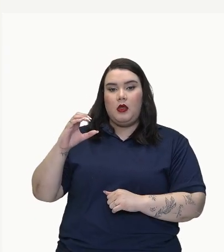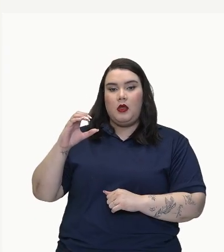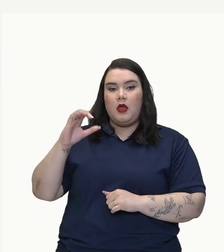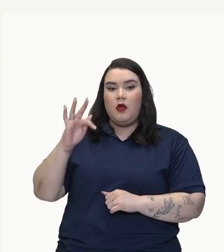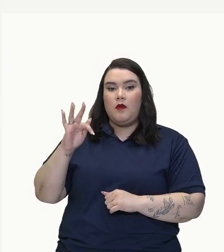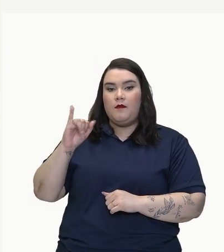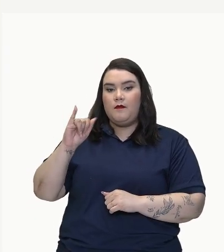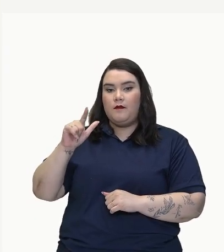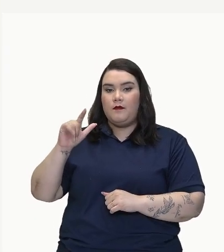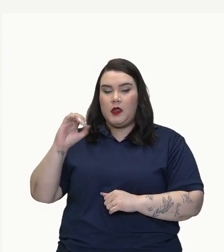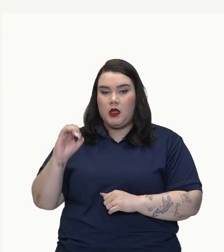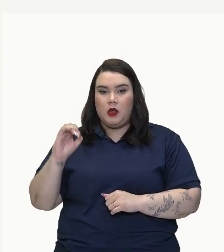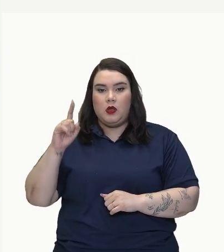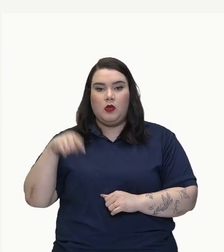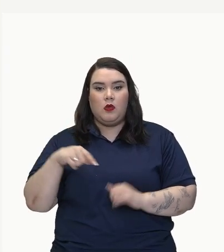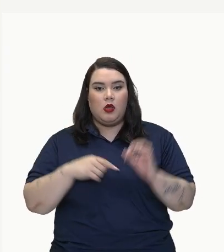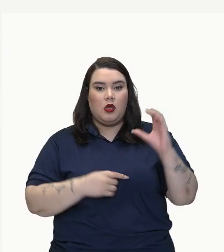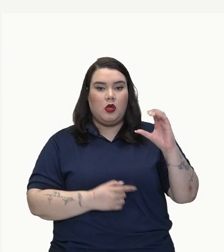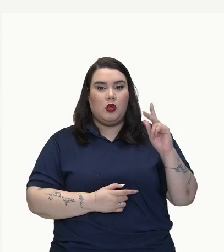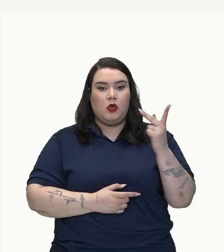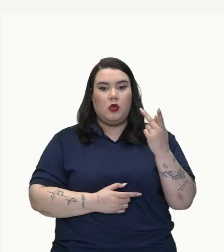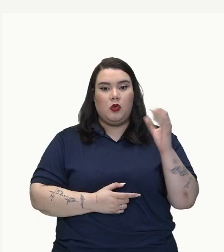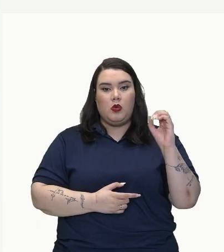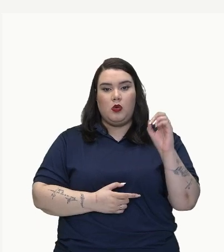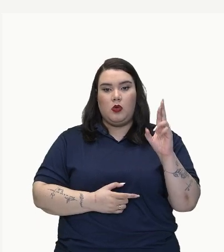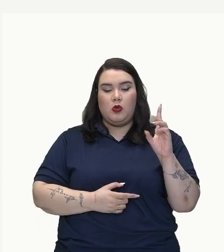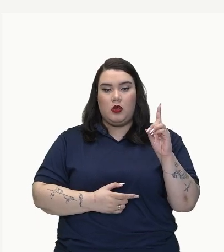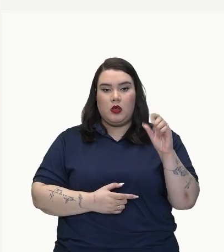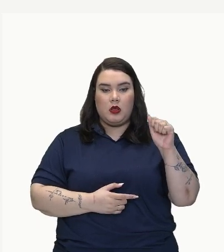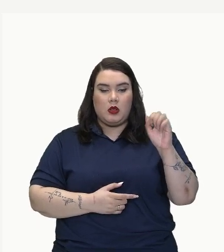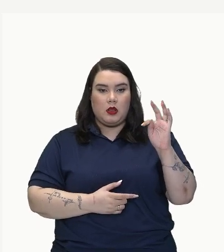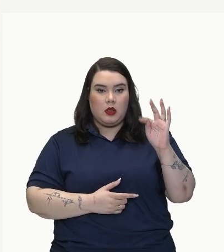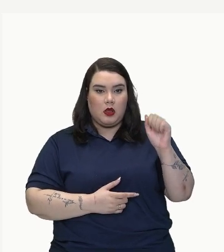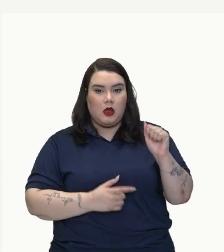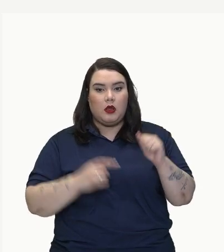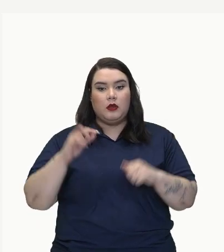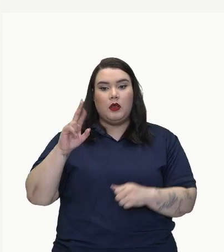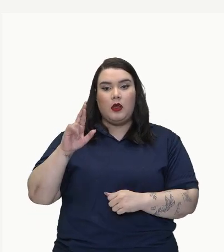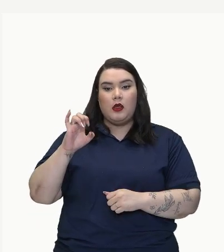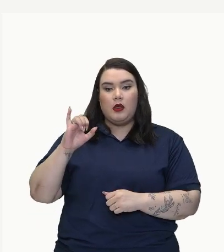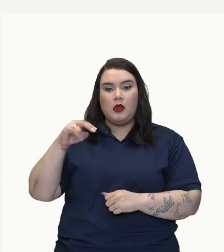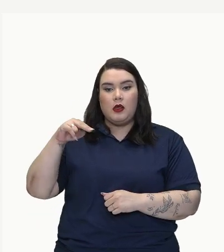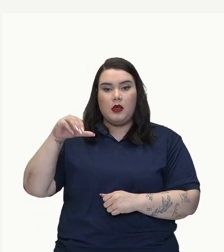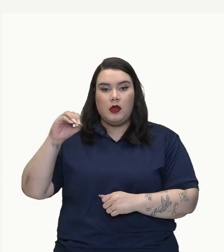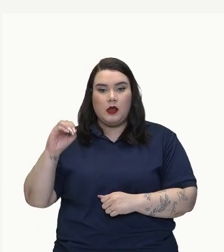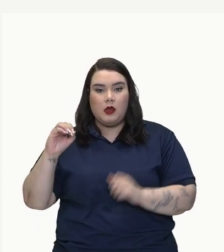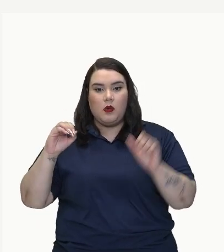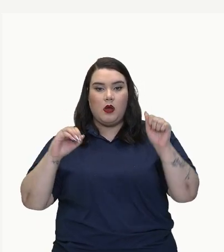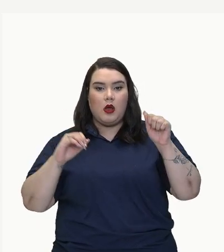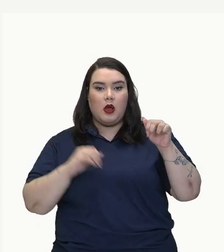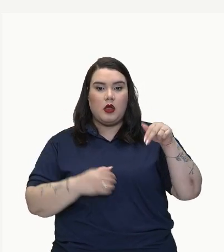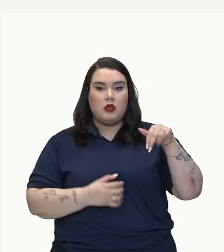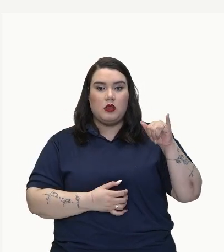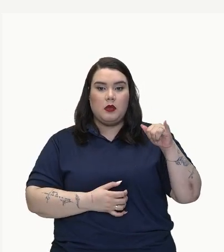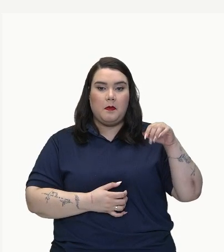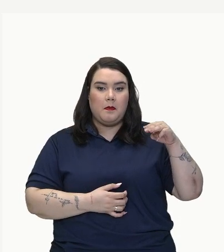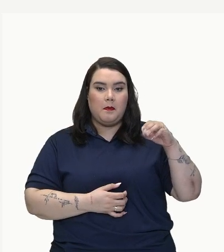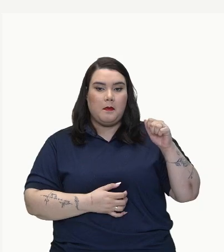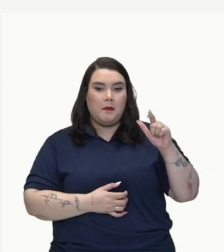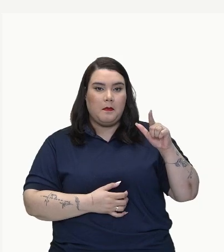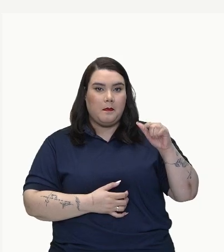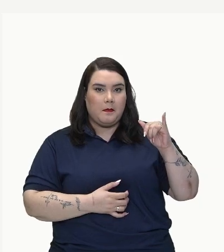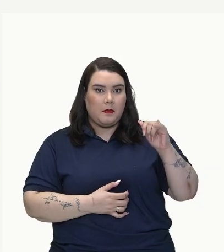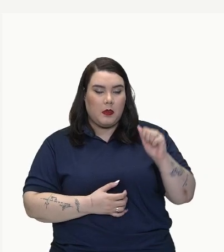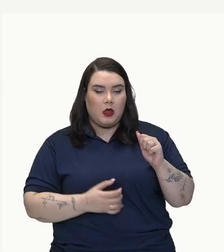Então, trouxe essa informação aqui para vocês, que é para exatamente vocês observarem que existe toda uma classificação quando a gente